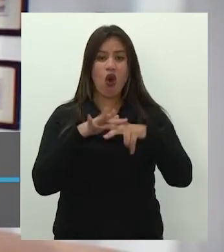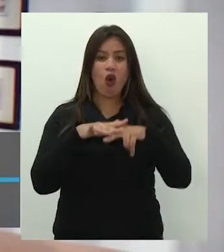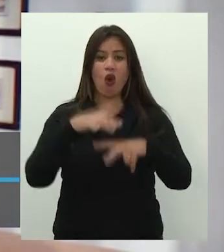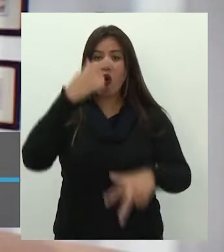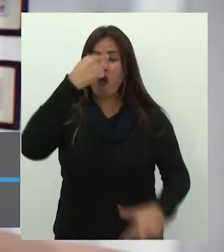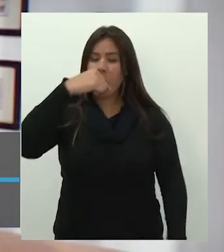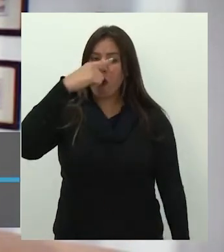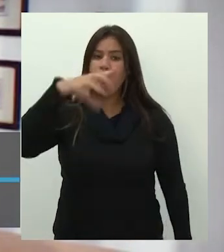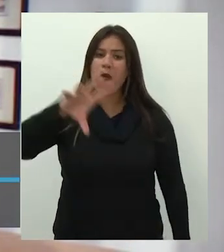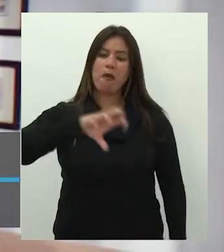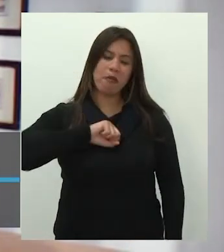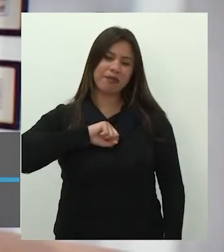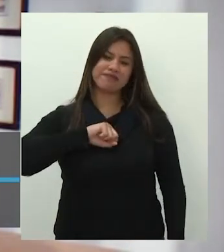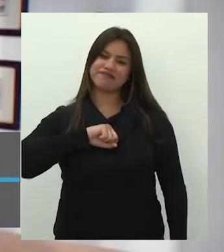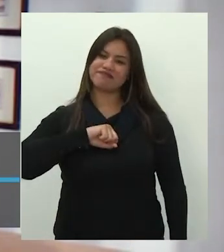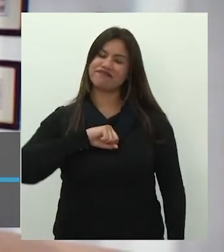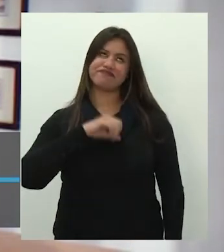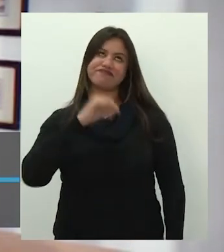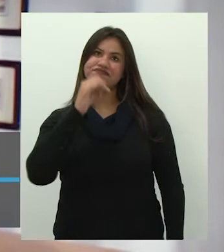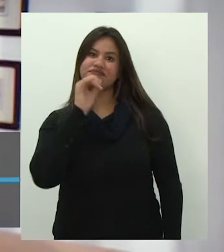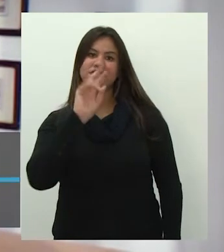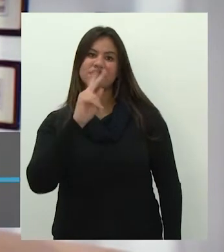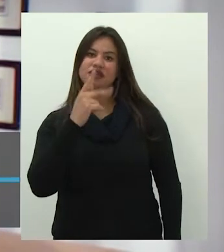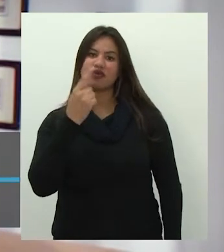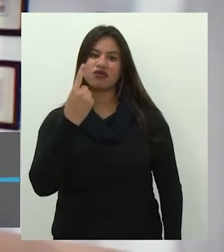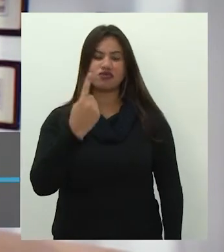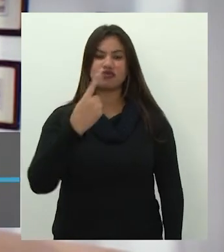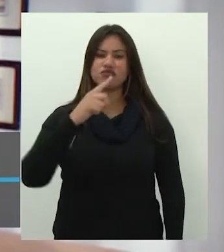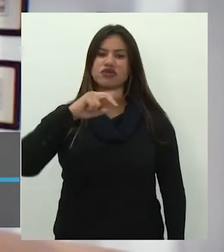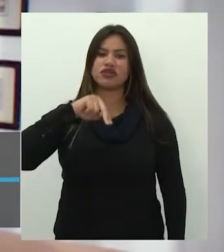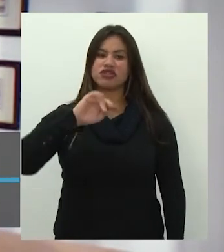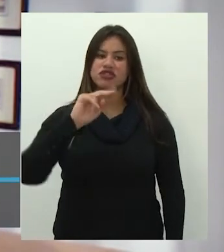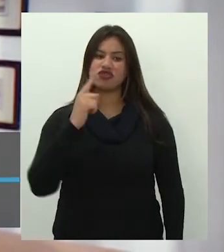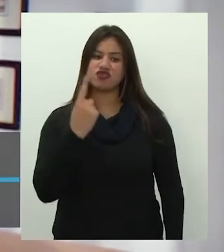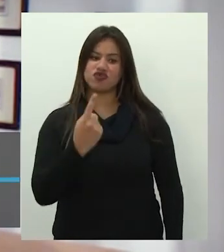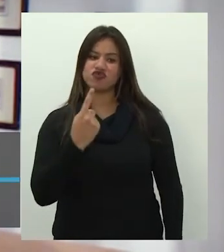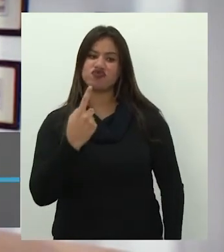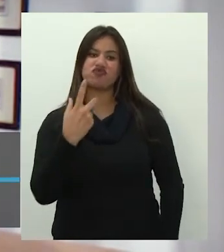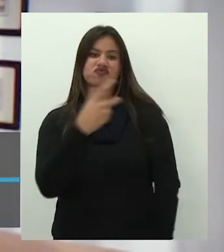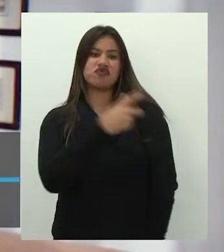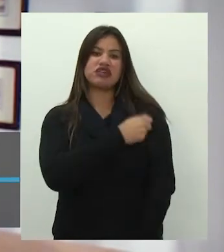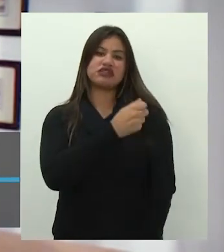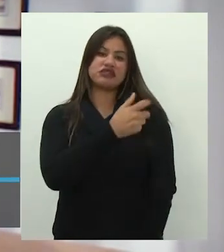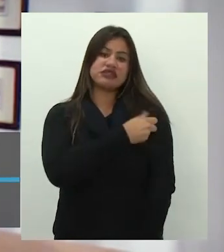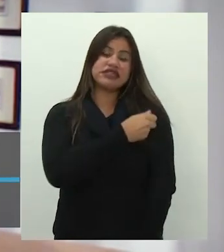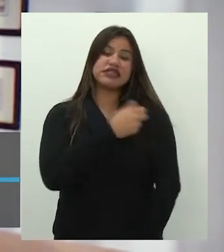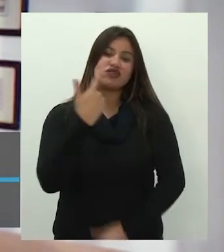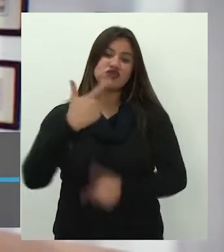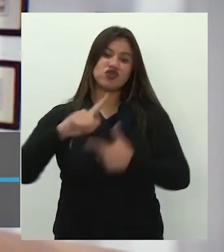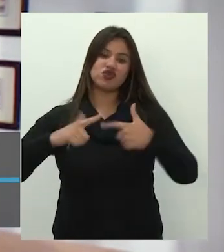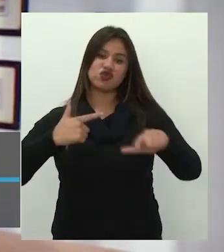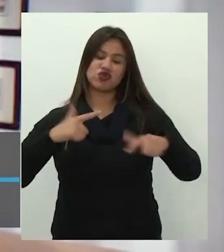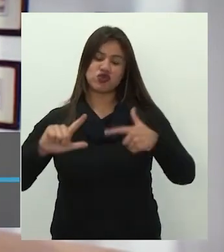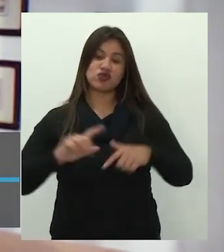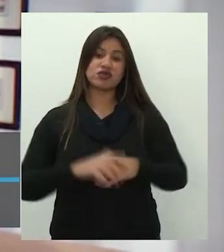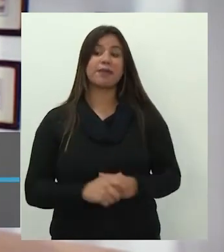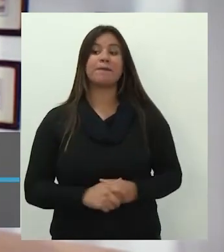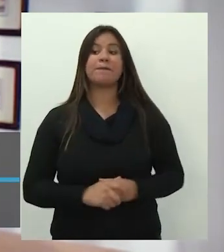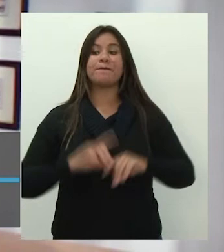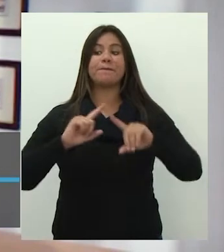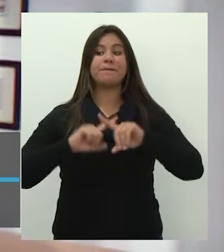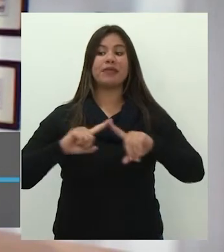vírus, tá? Desse H1N1, dessas vacinas que a gente toma, né? O que a vacina pode causar